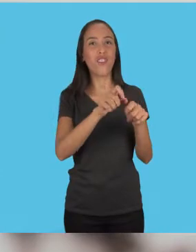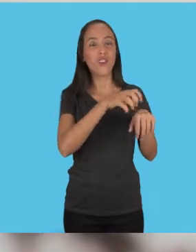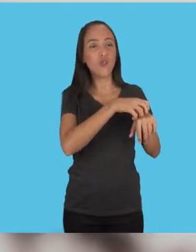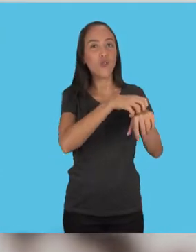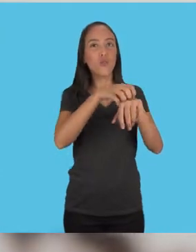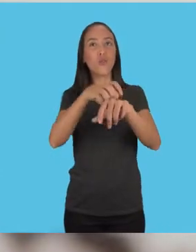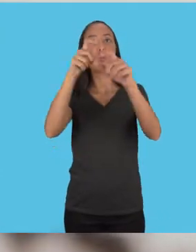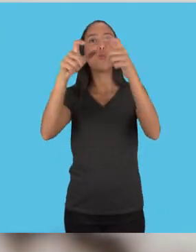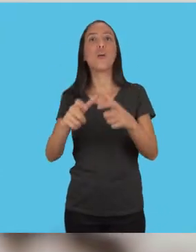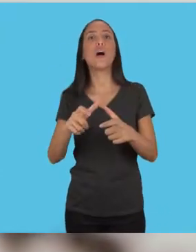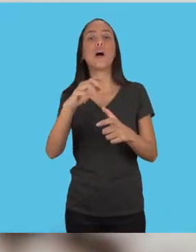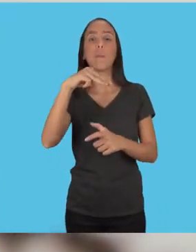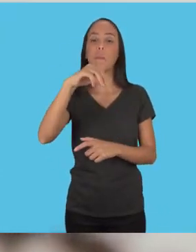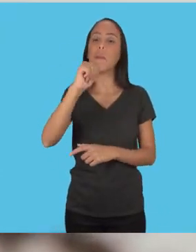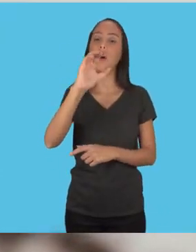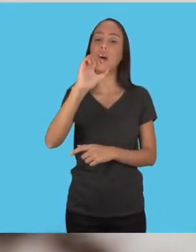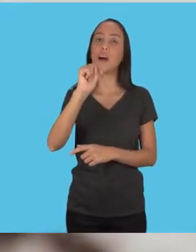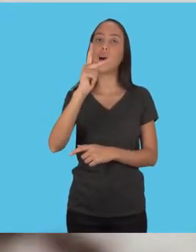Macapá